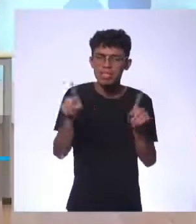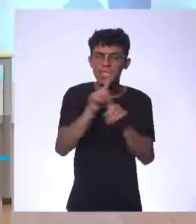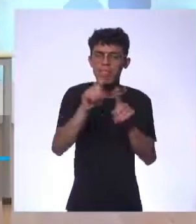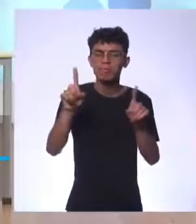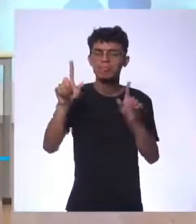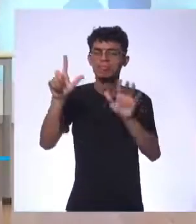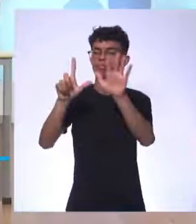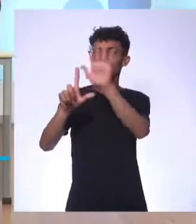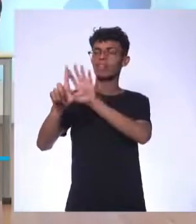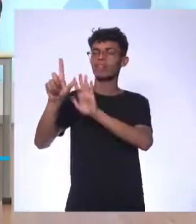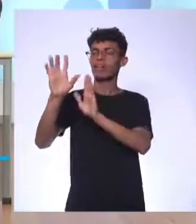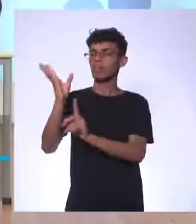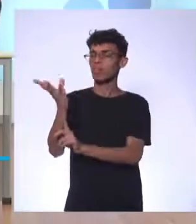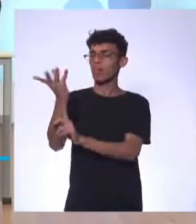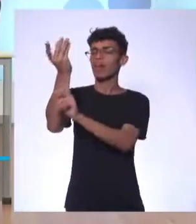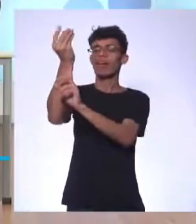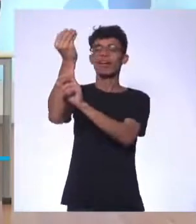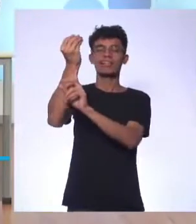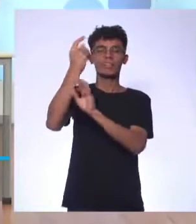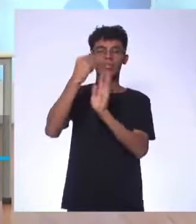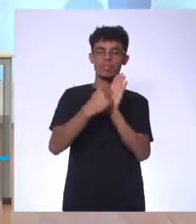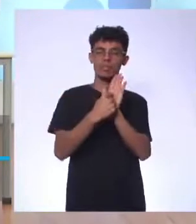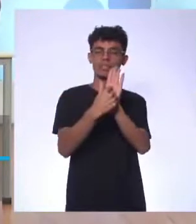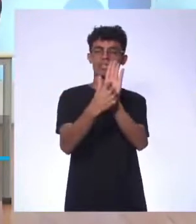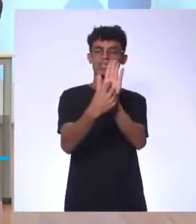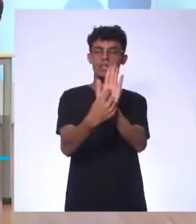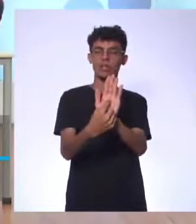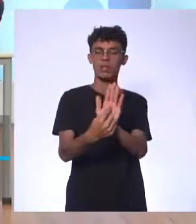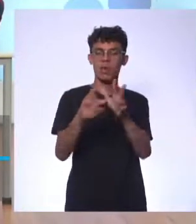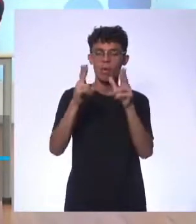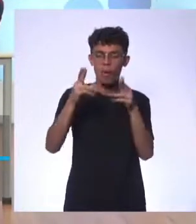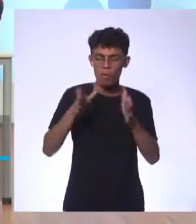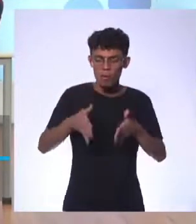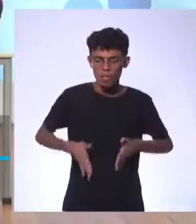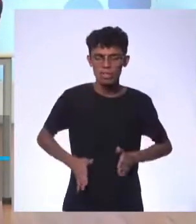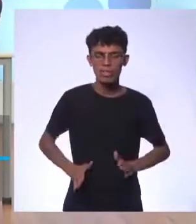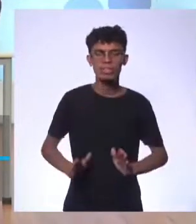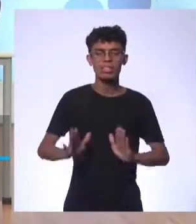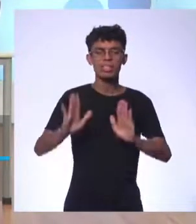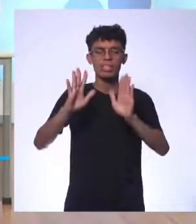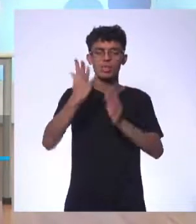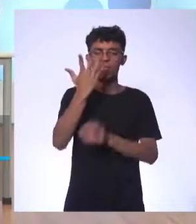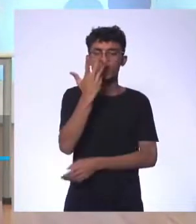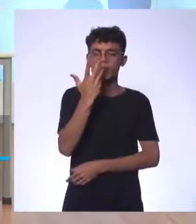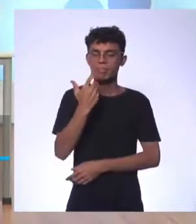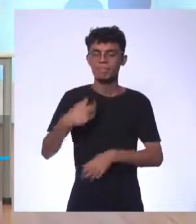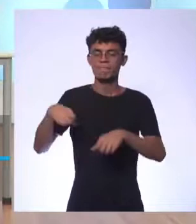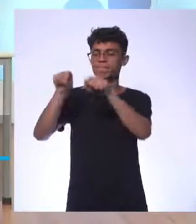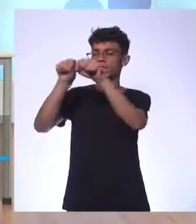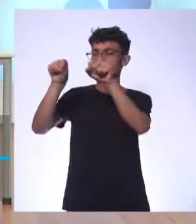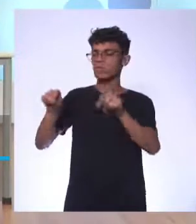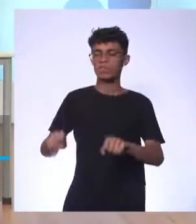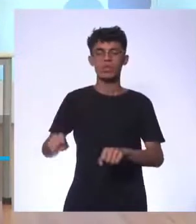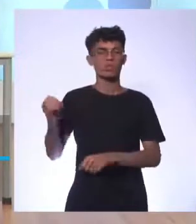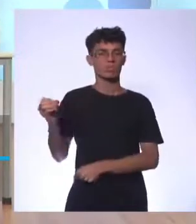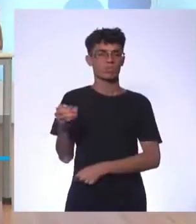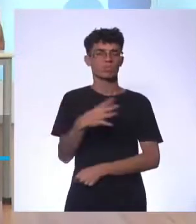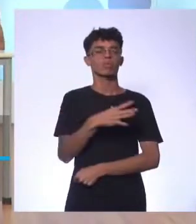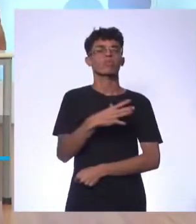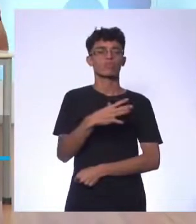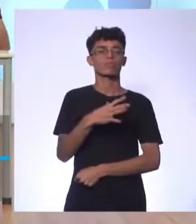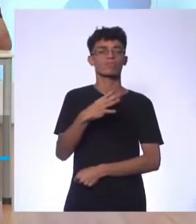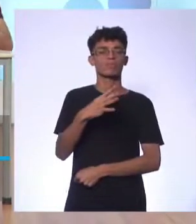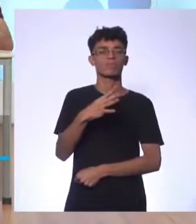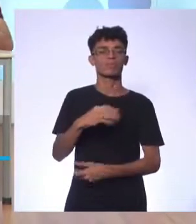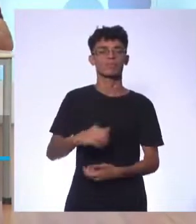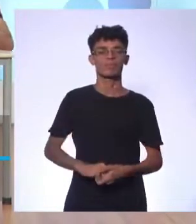de arte, é um retrato do nascimento de uma forma e um sistema de governo. Exatamente.